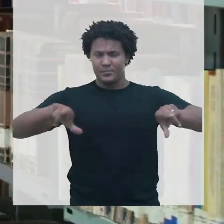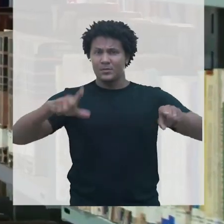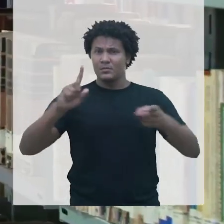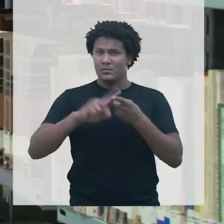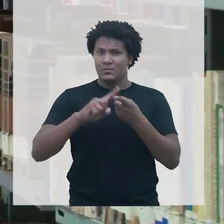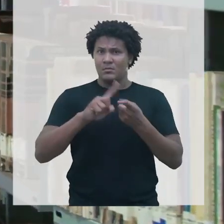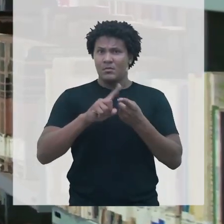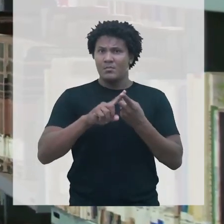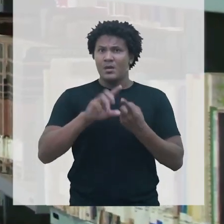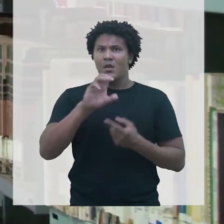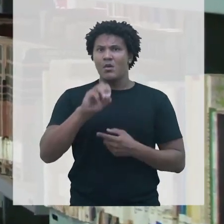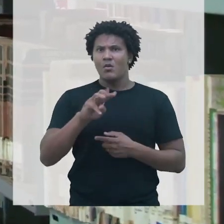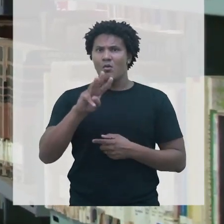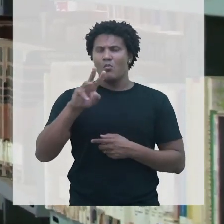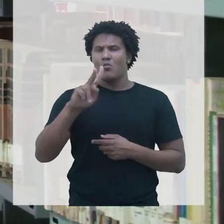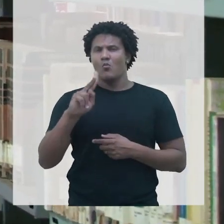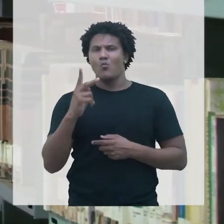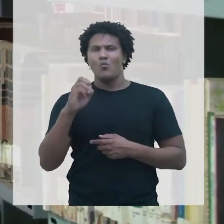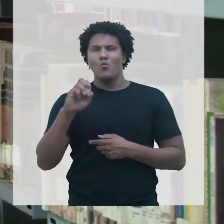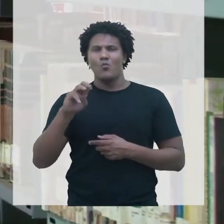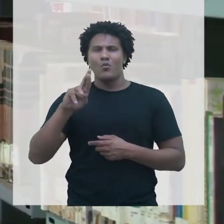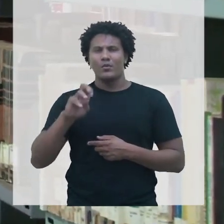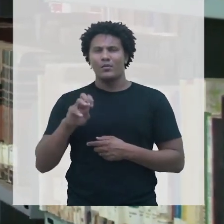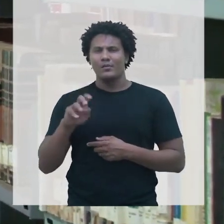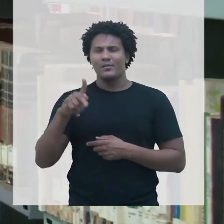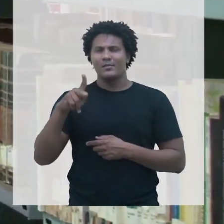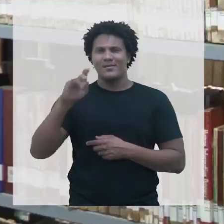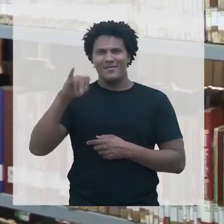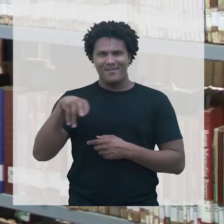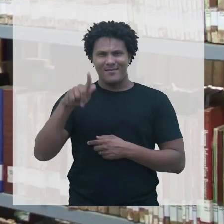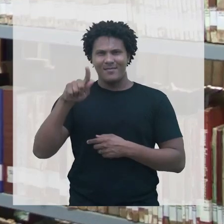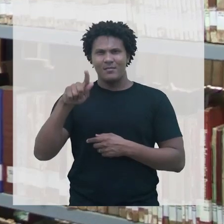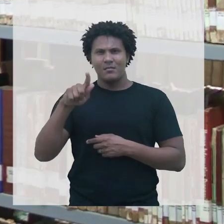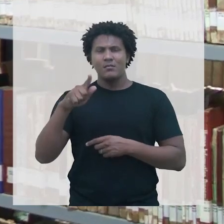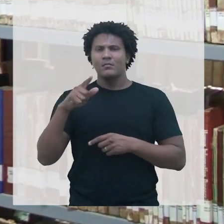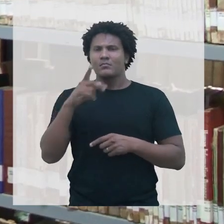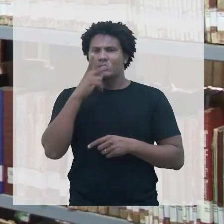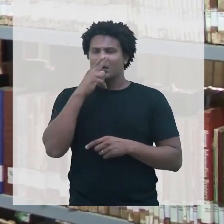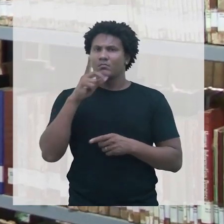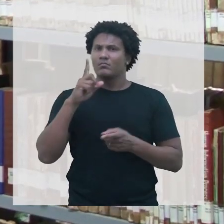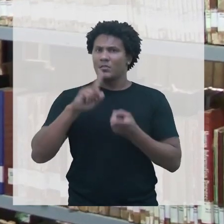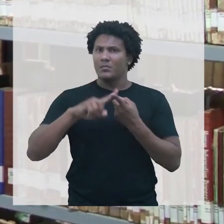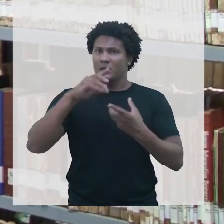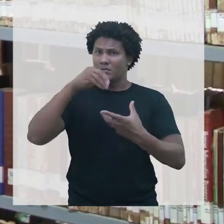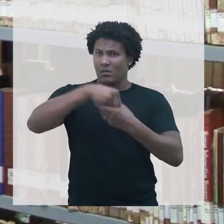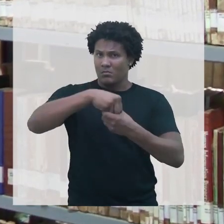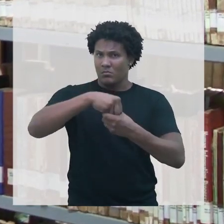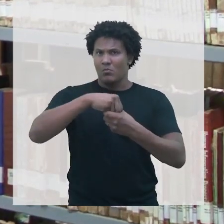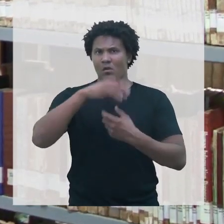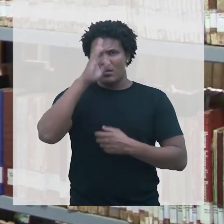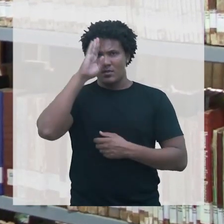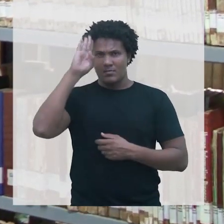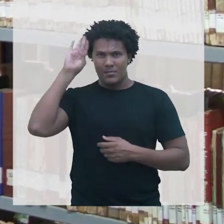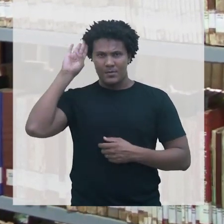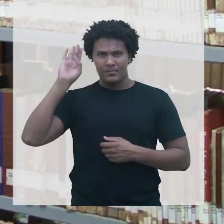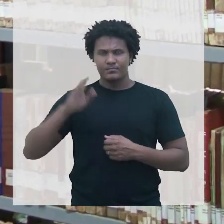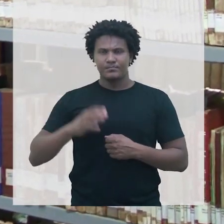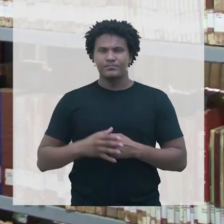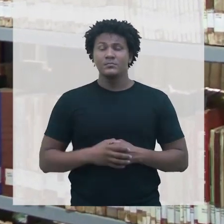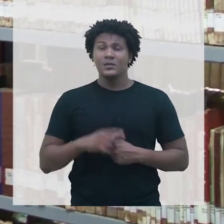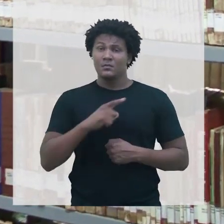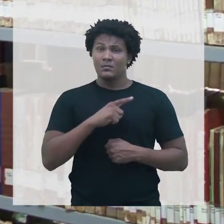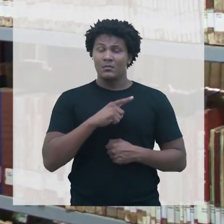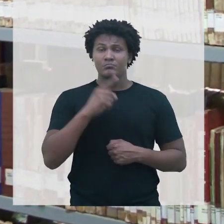até coworking para toda a comunidade acadêmica. Onde estão disponíveis tecnologias, mobiliários, o